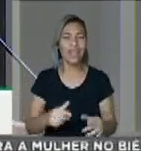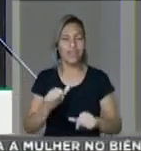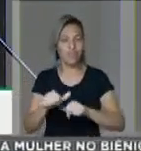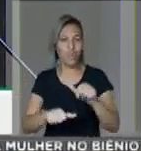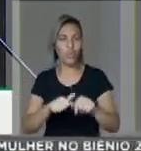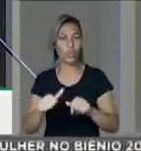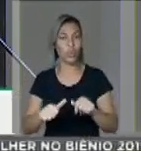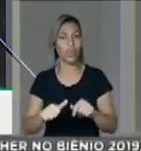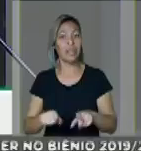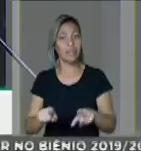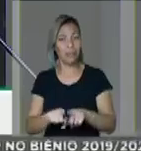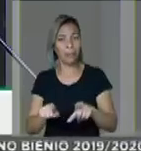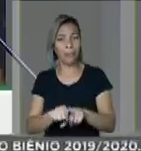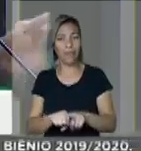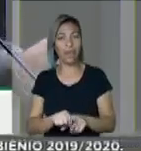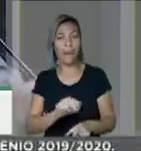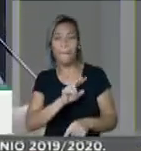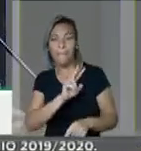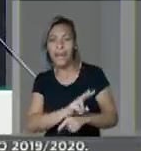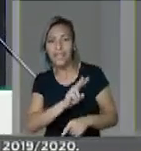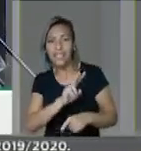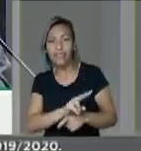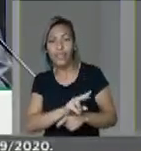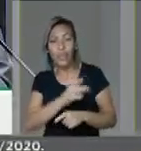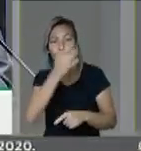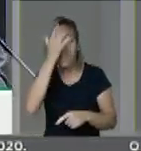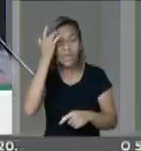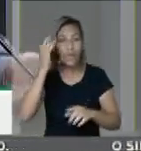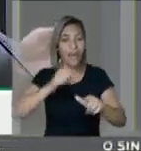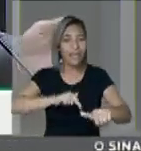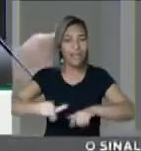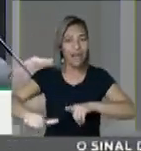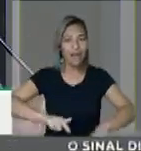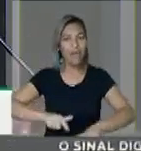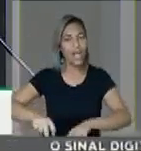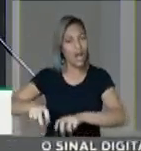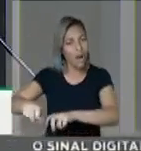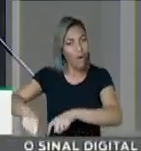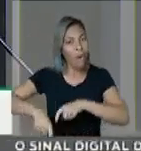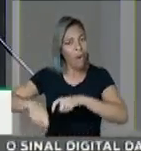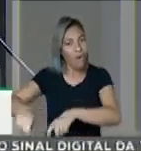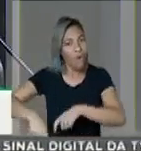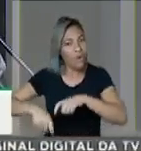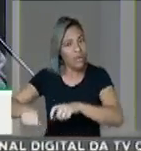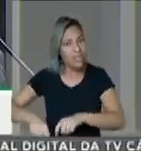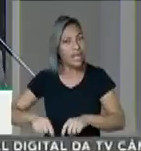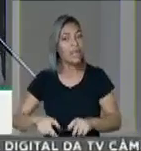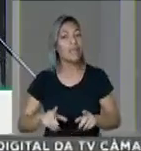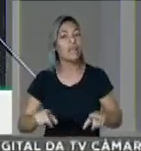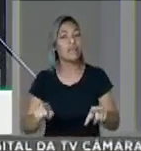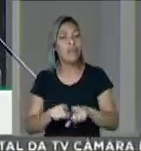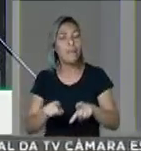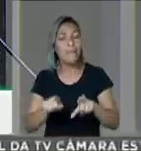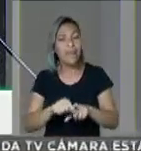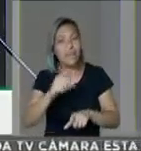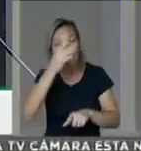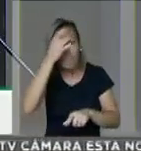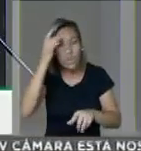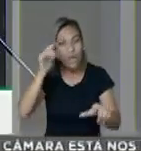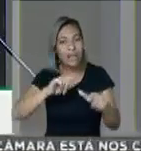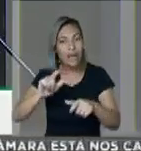Conseguimos preservar o trabalhador rural, conseguimos preservar os